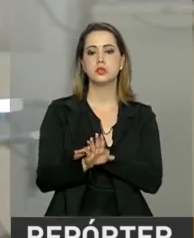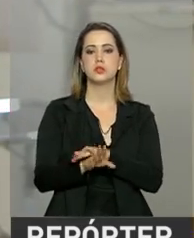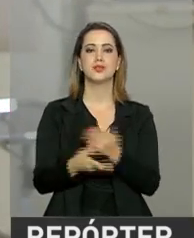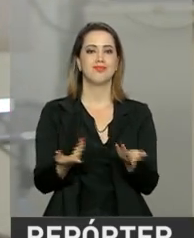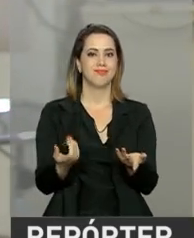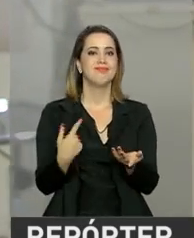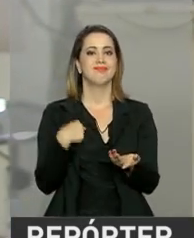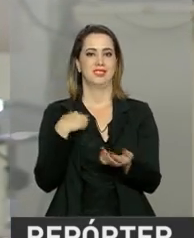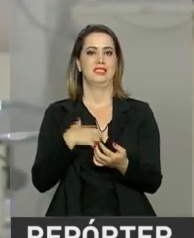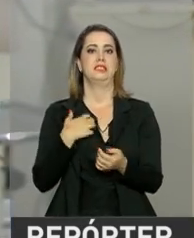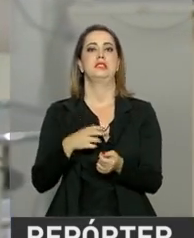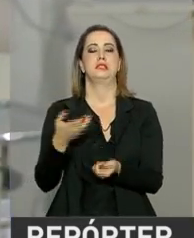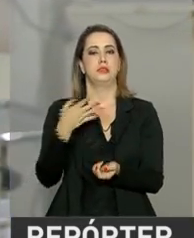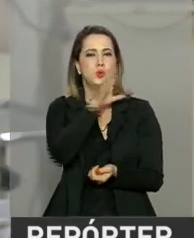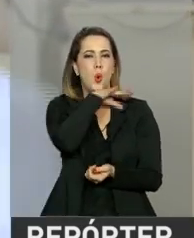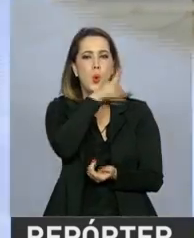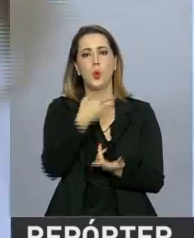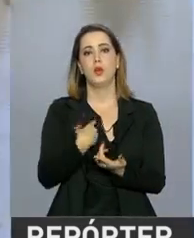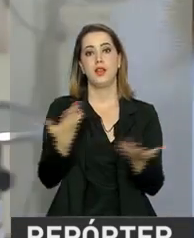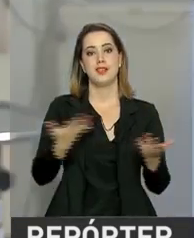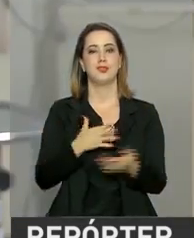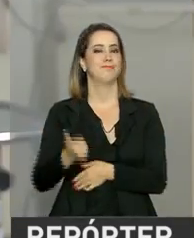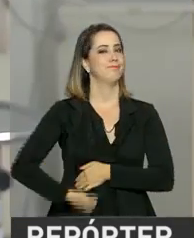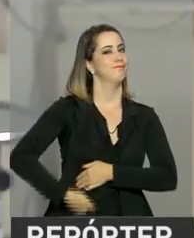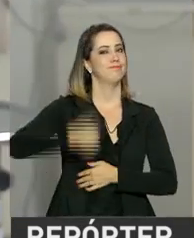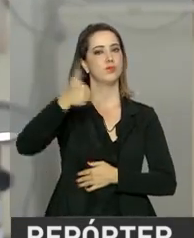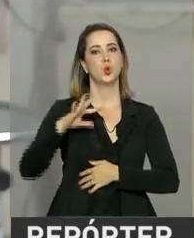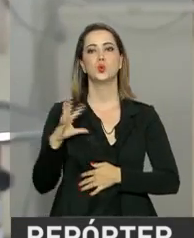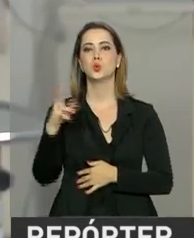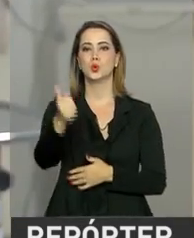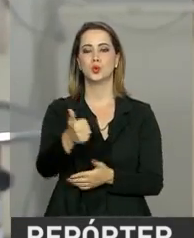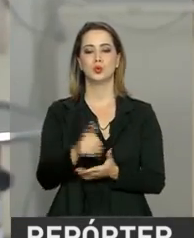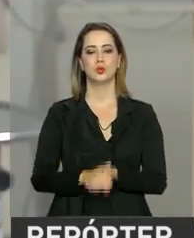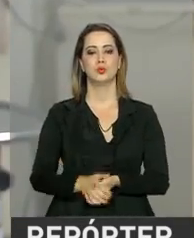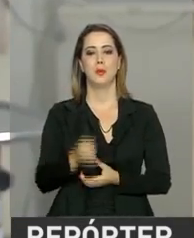Era muito ruim, agora estou ótima, ótima em tudo. Muito bem.